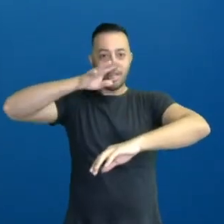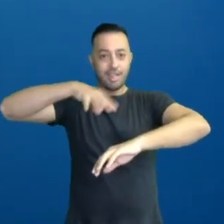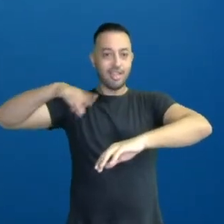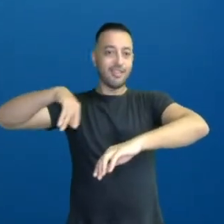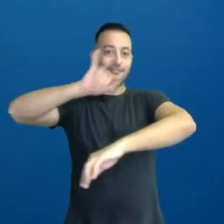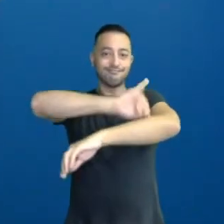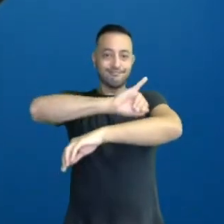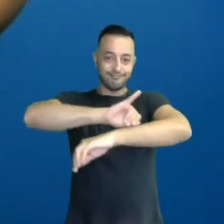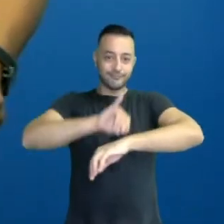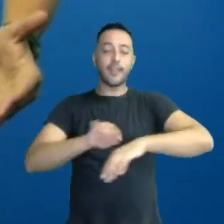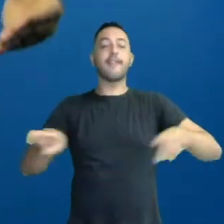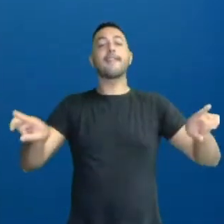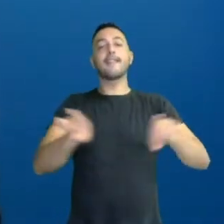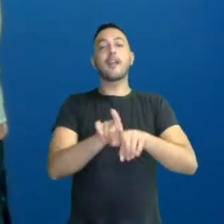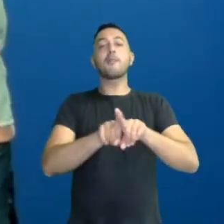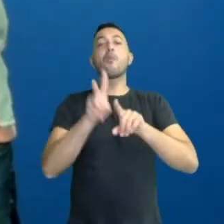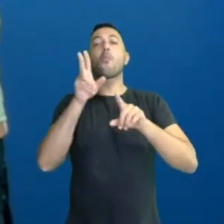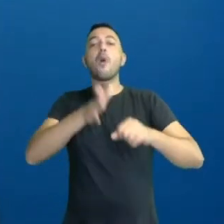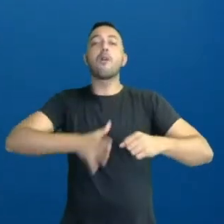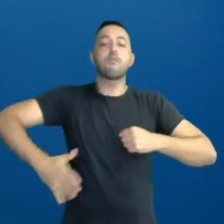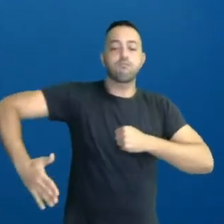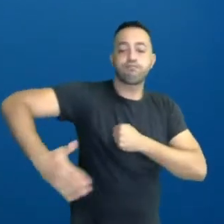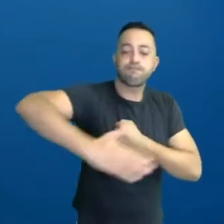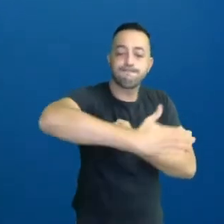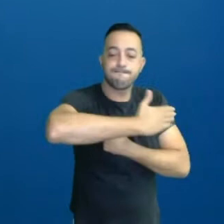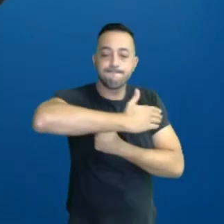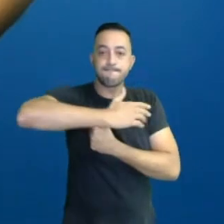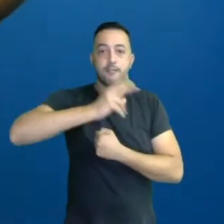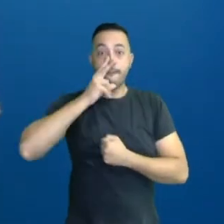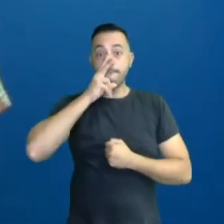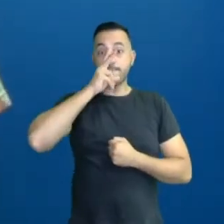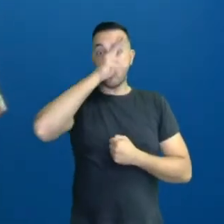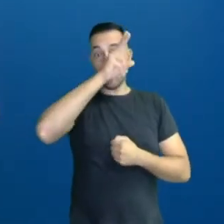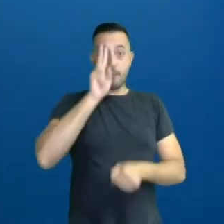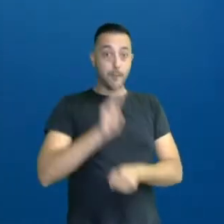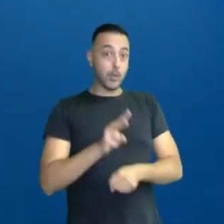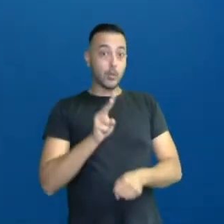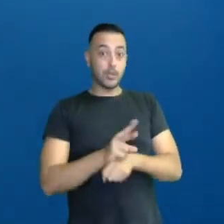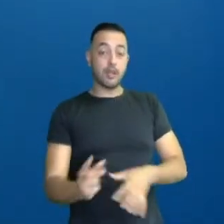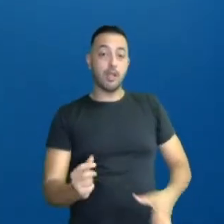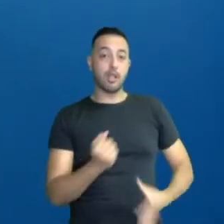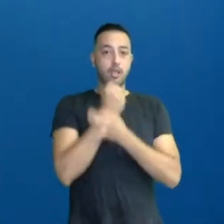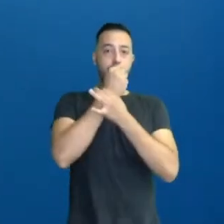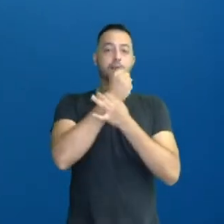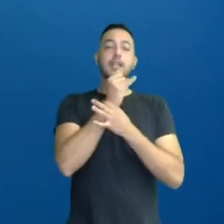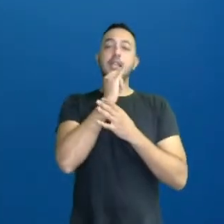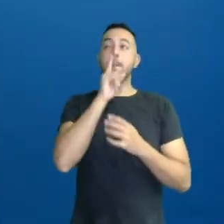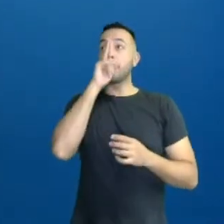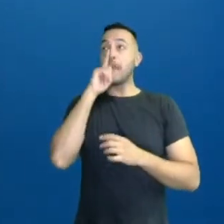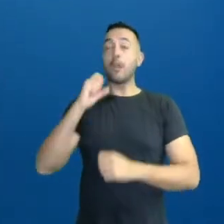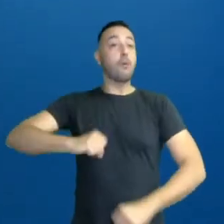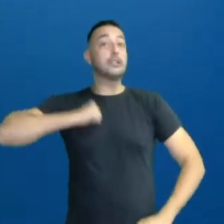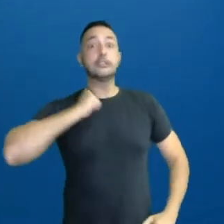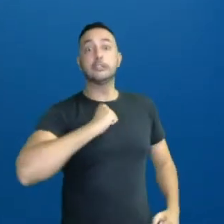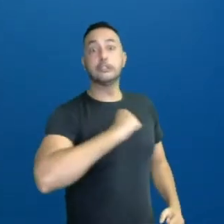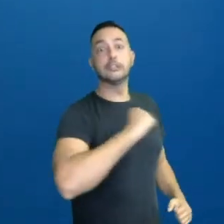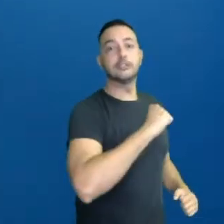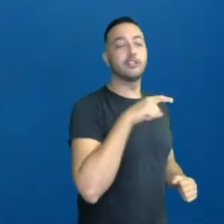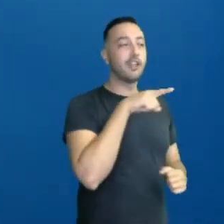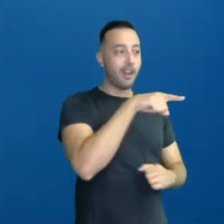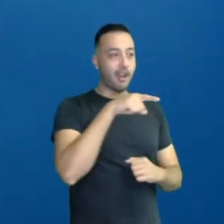de fortaleza. Quando acontecia situações de perigo, os cidadãos corriam para